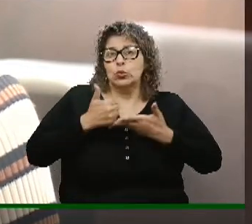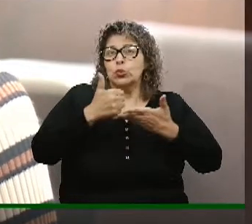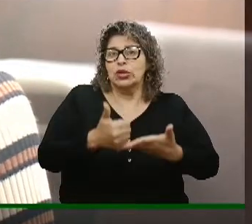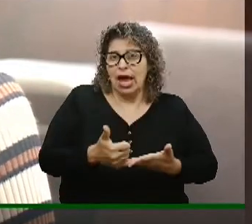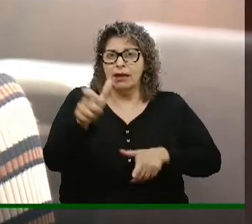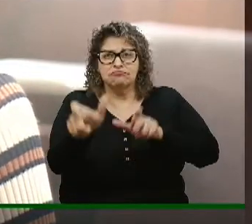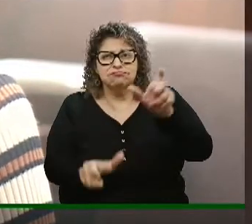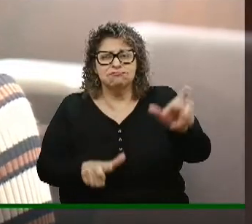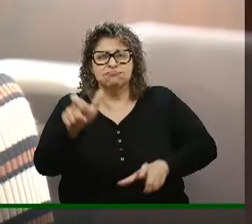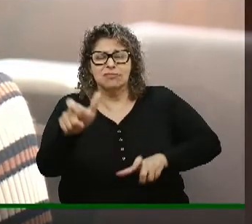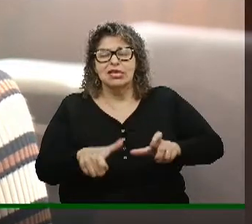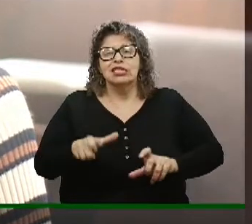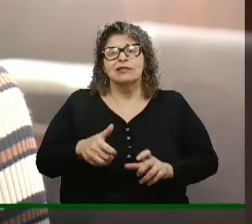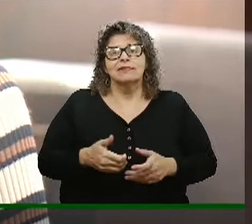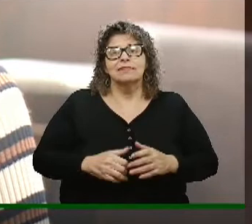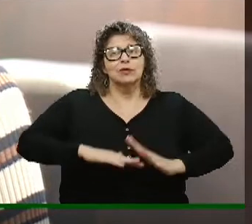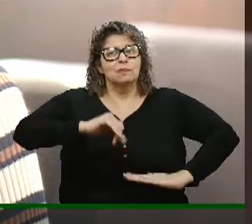próximo em suas ações.